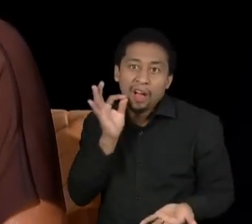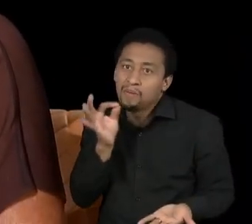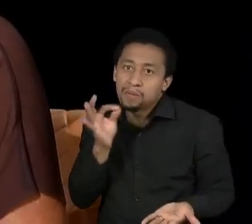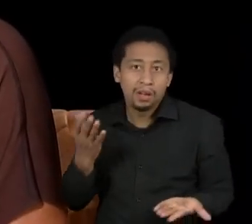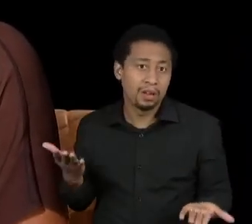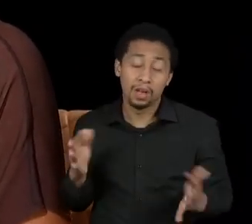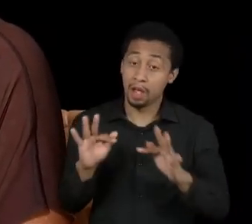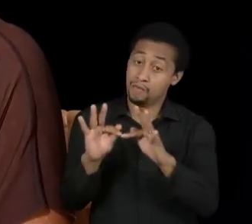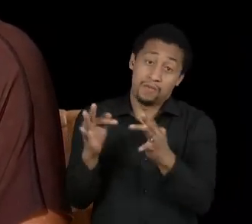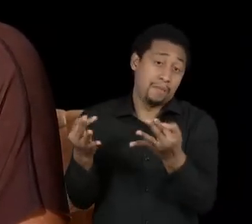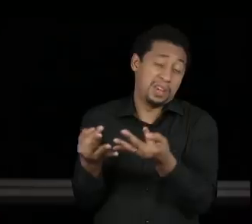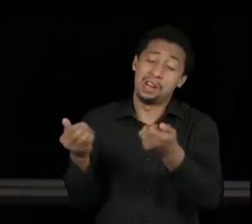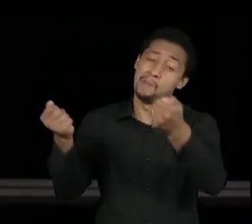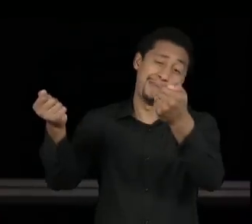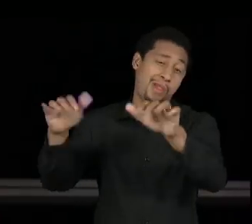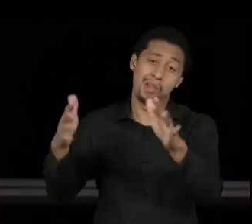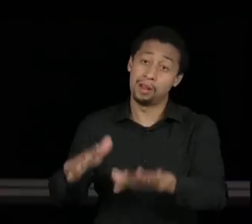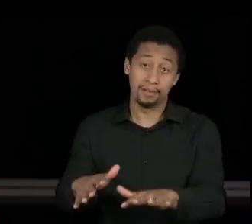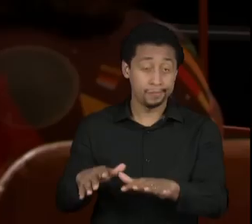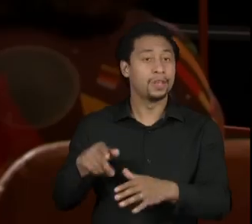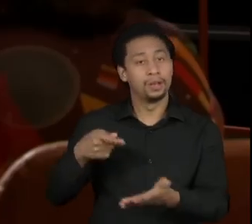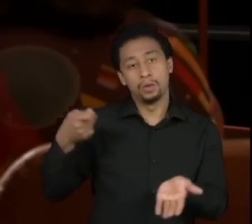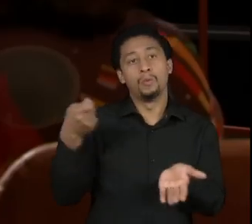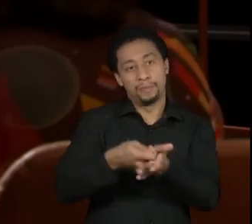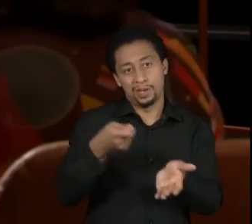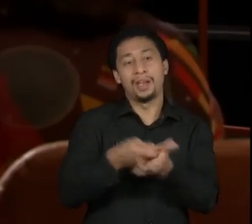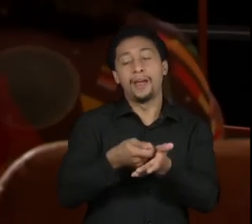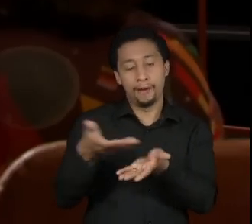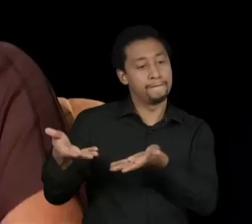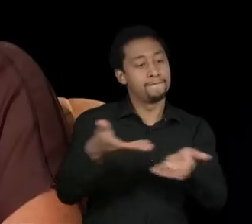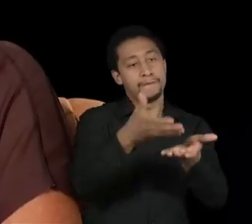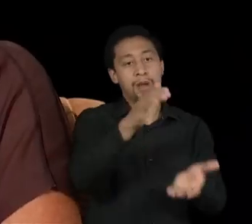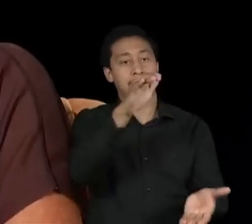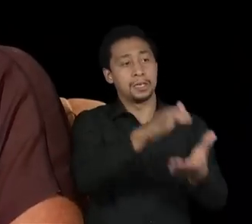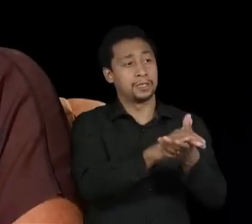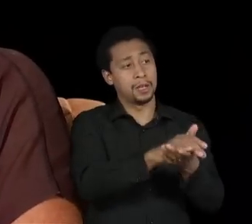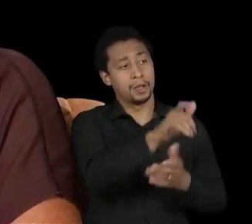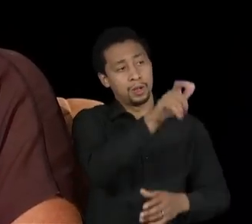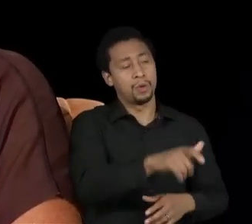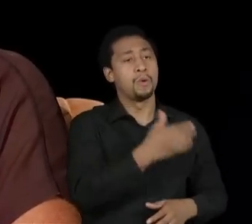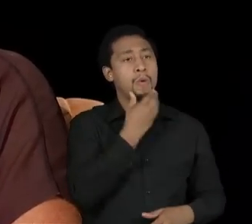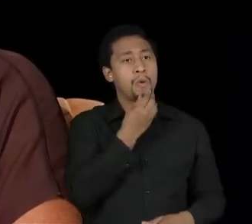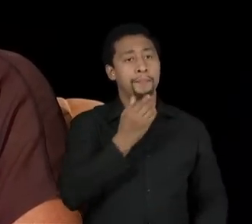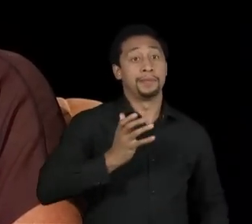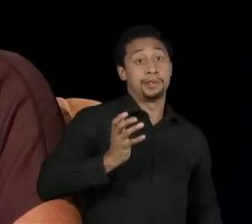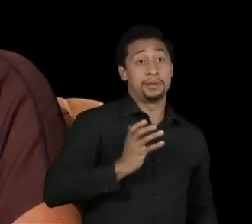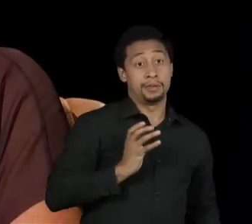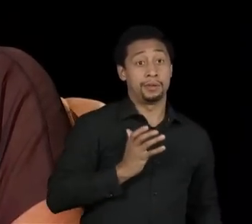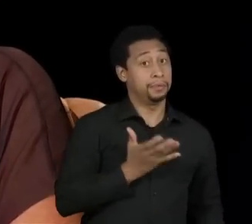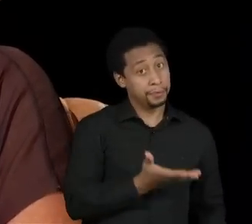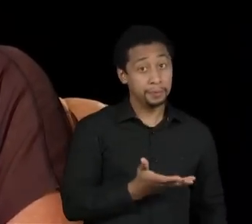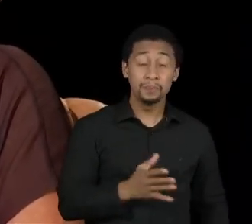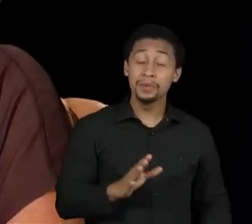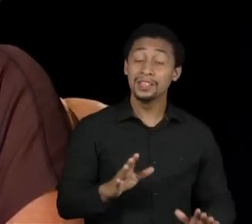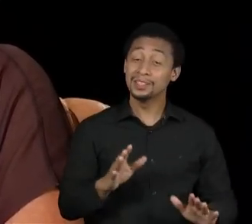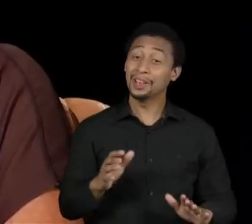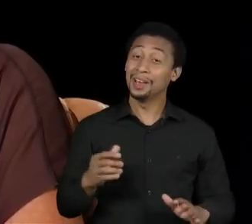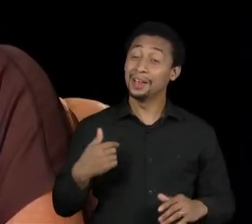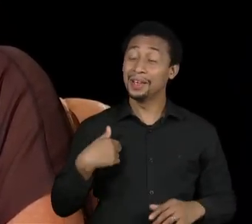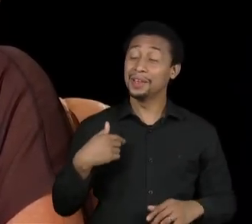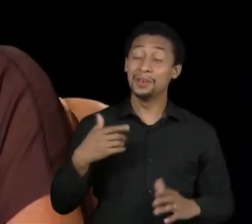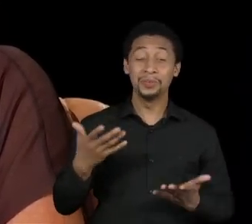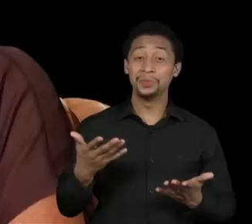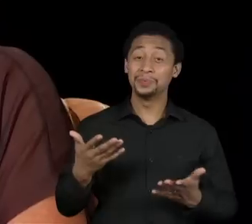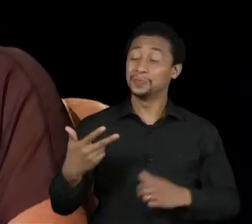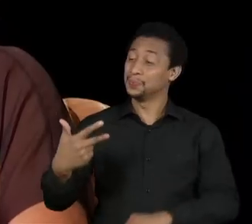aí ela tem que casar com esse cara que era o da grana, né? Aí lá estou eu fazendo o meu filme em Vino Veritas,